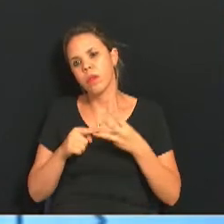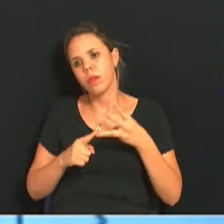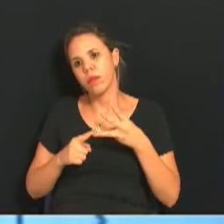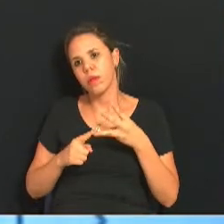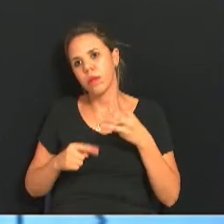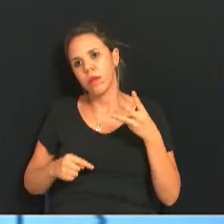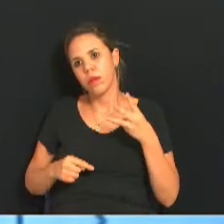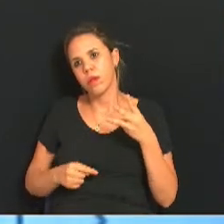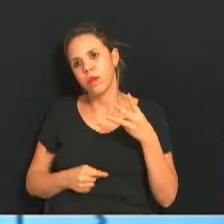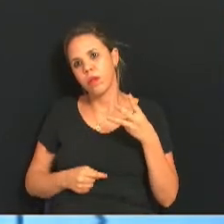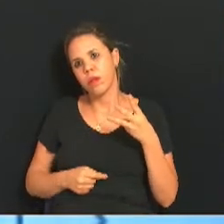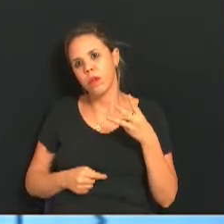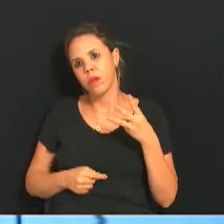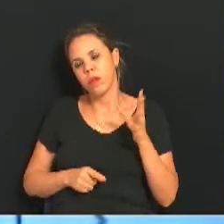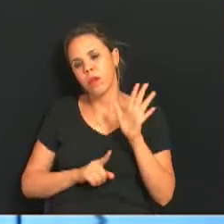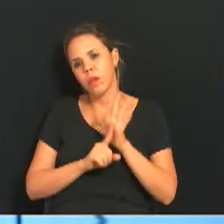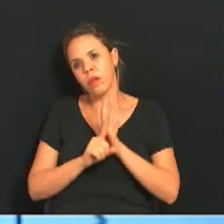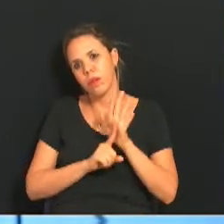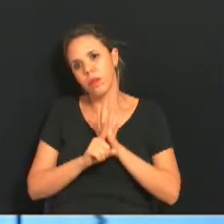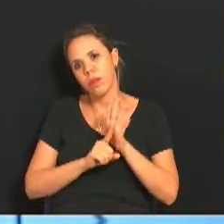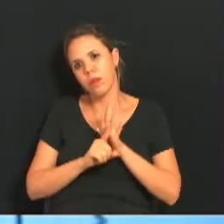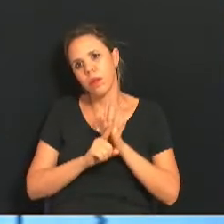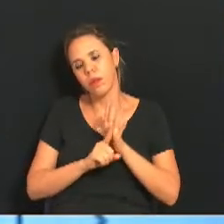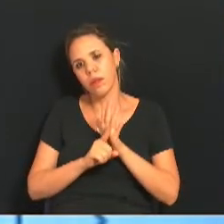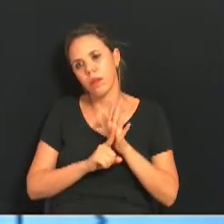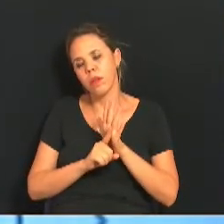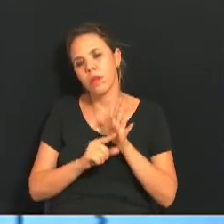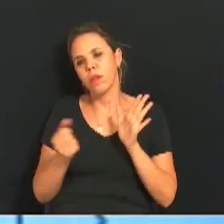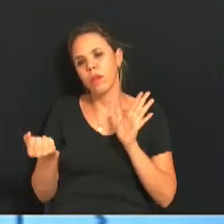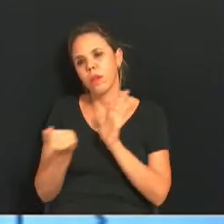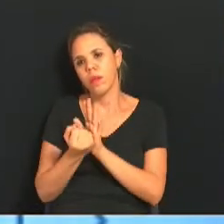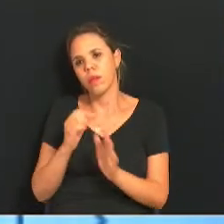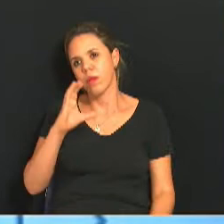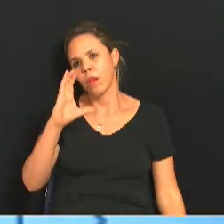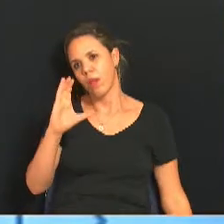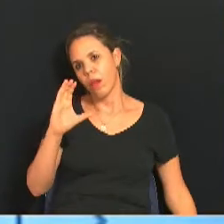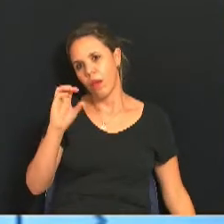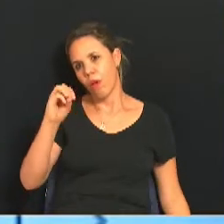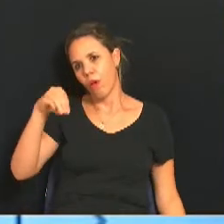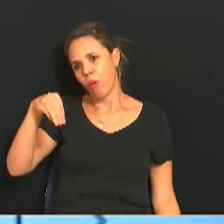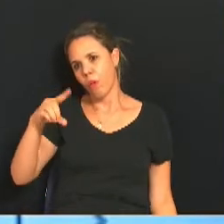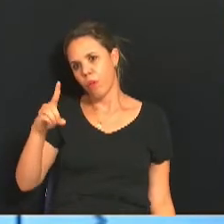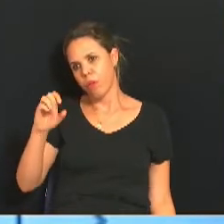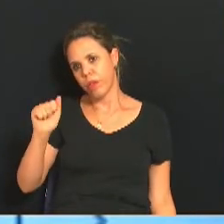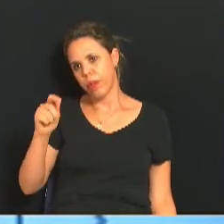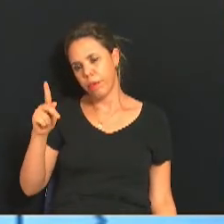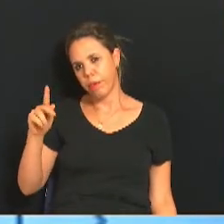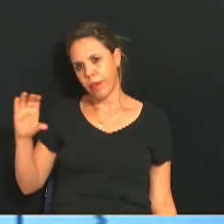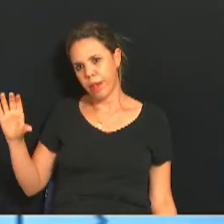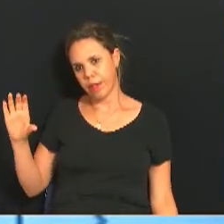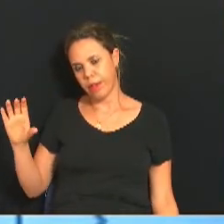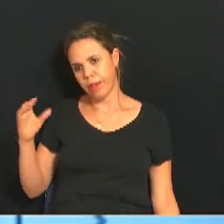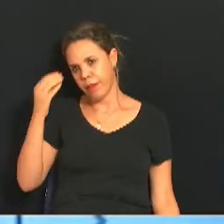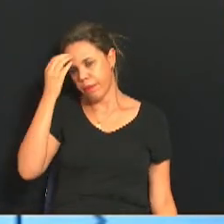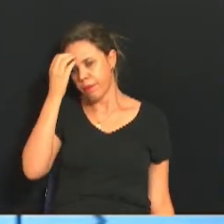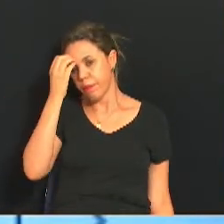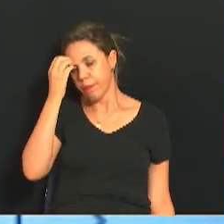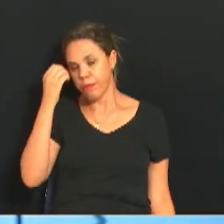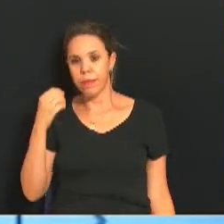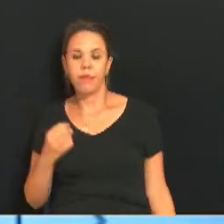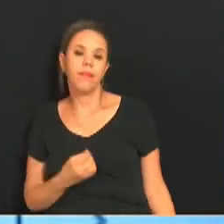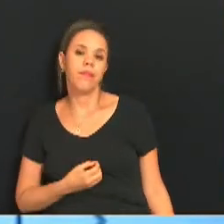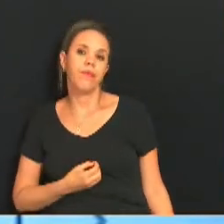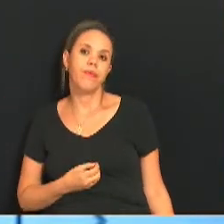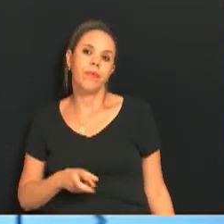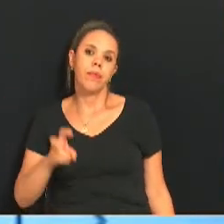processos em estudo de tombamento do compacto que resultaram em três processos de valente resultado em